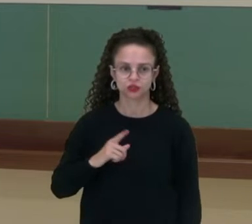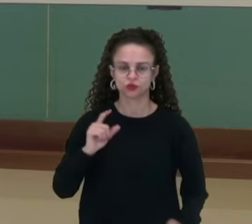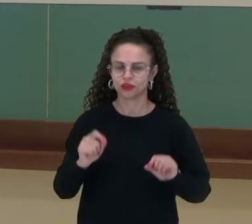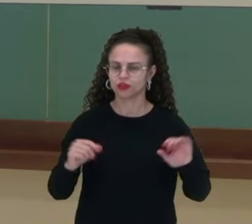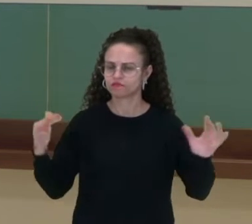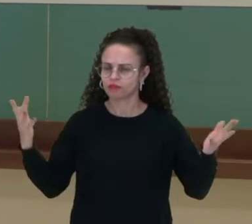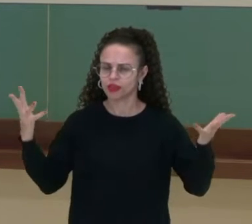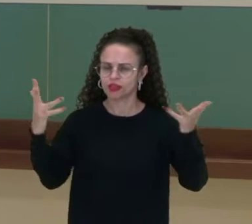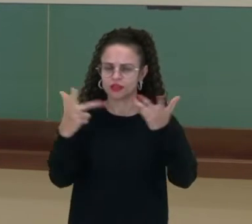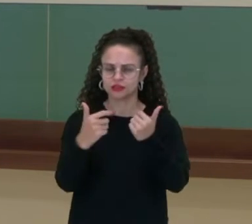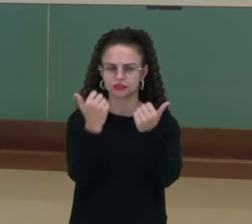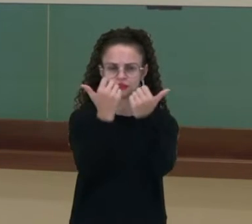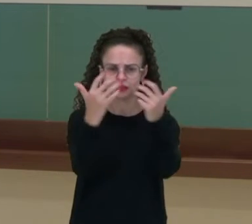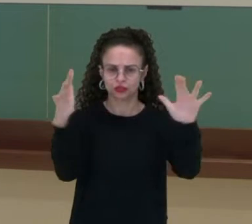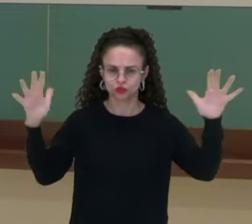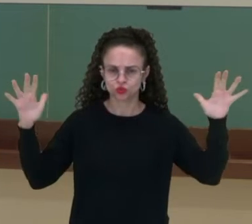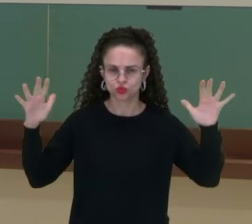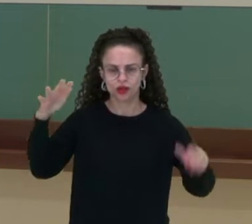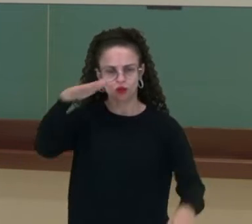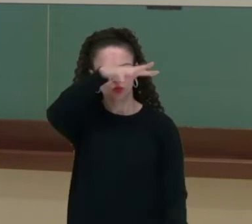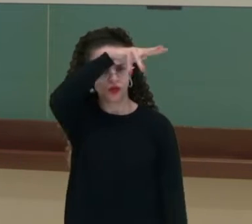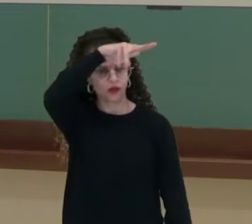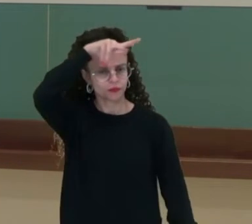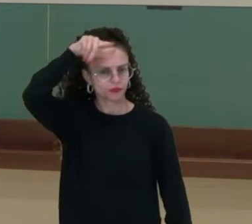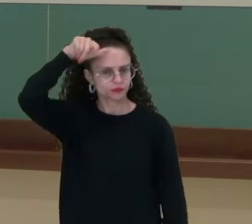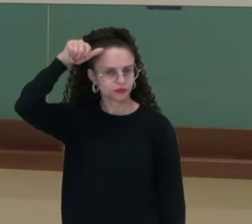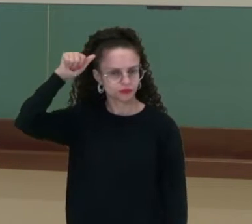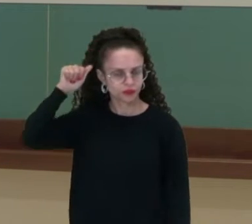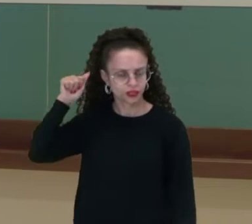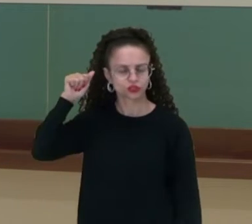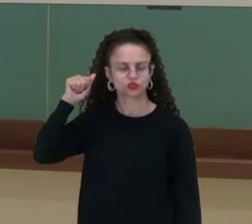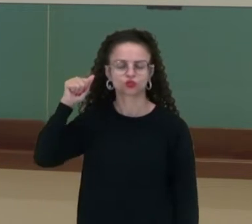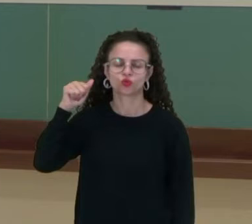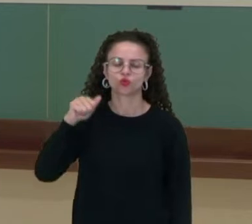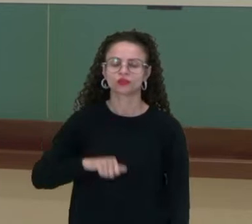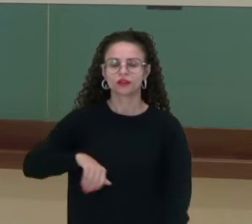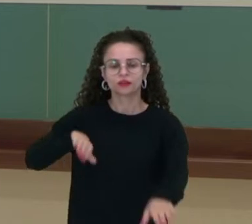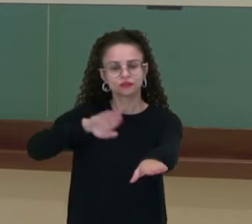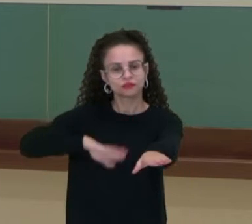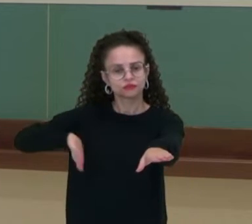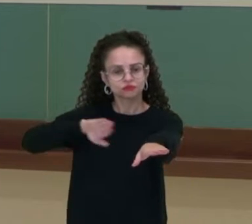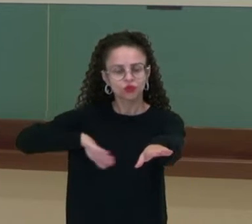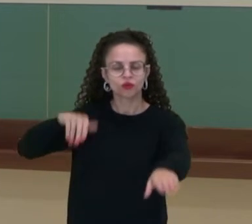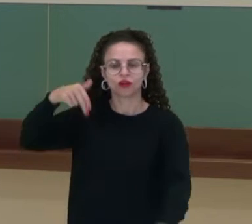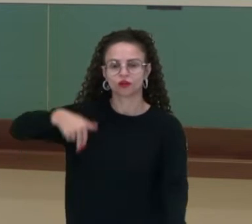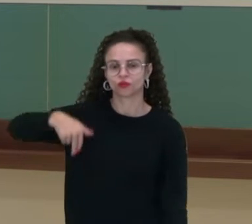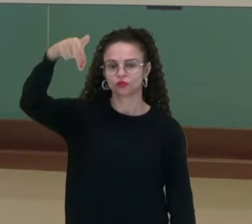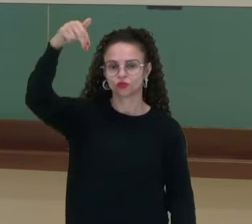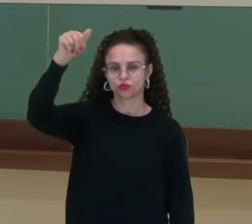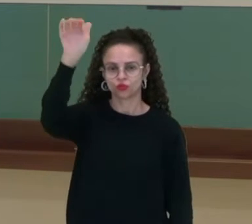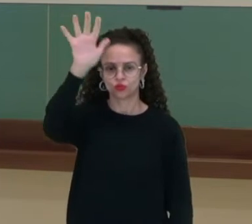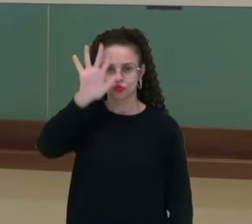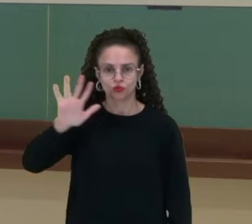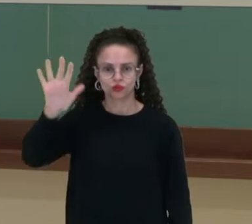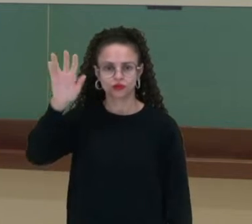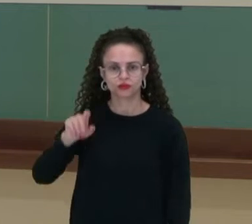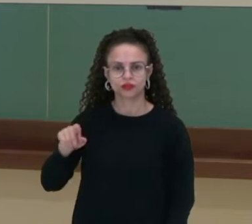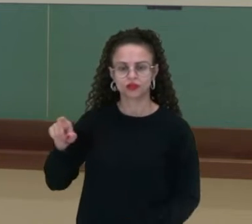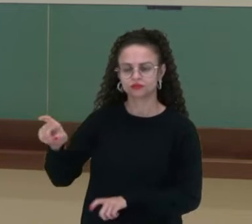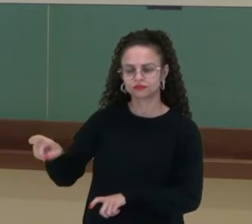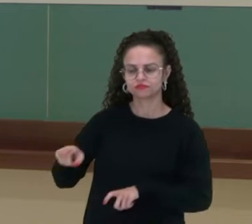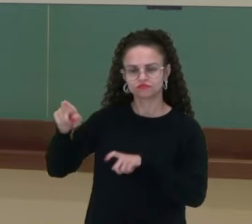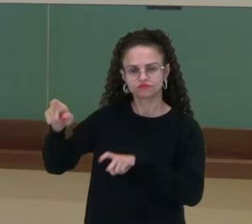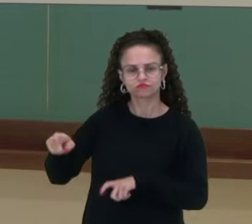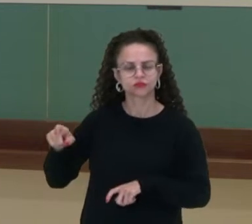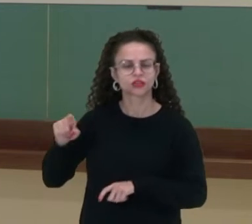belezas naturais, desde a região amazônica, passando pelo litoral do Nordeste, os campos lá do Rio Grande do